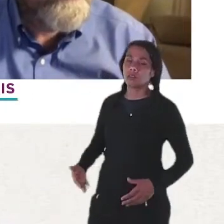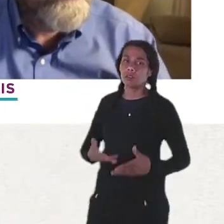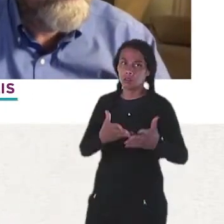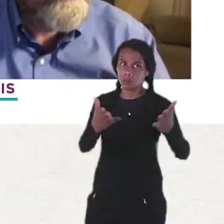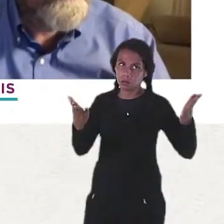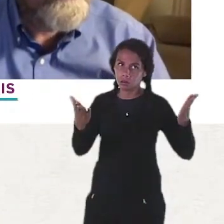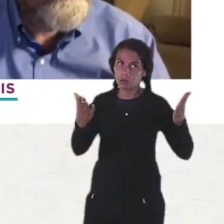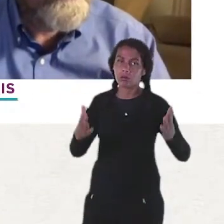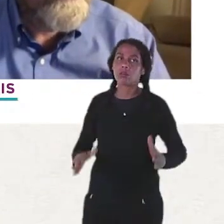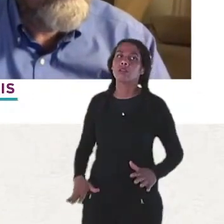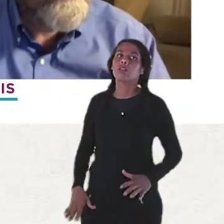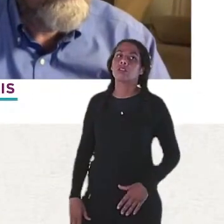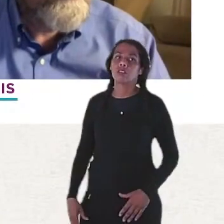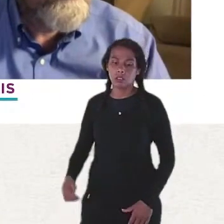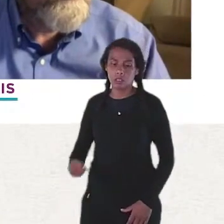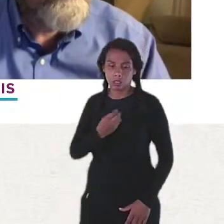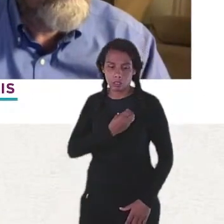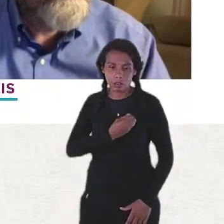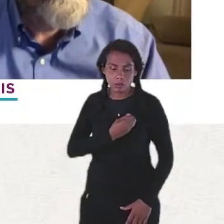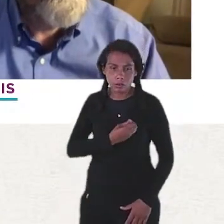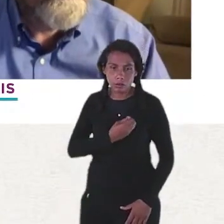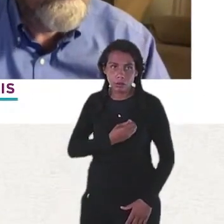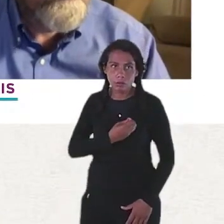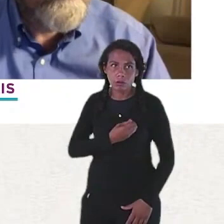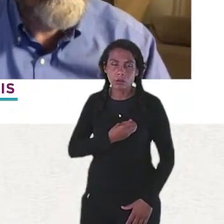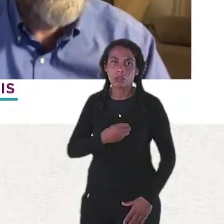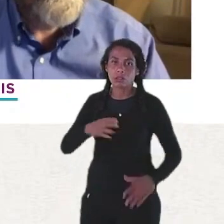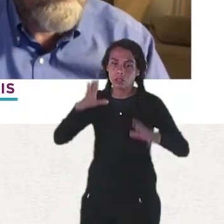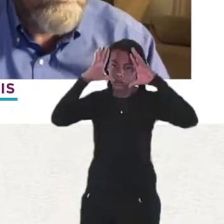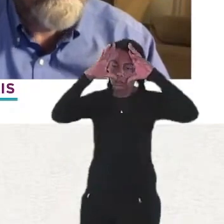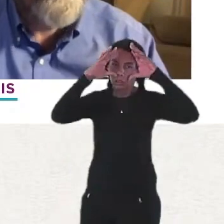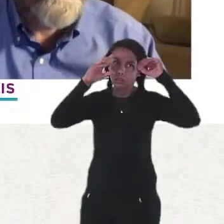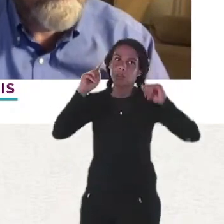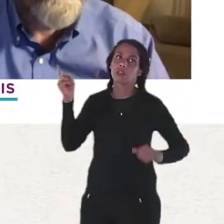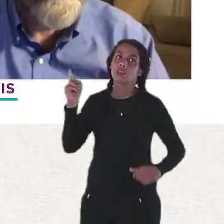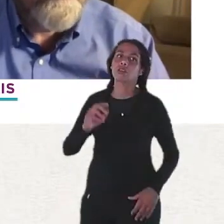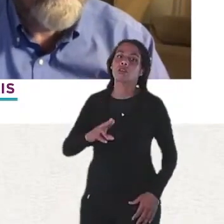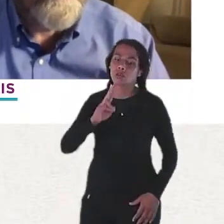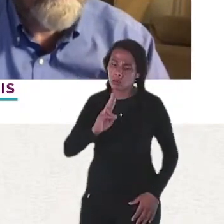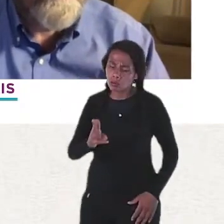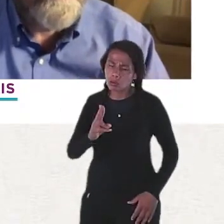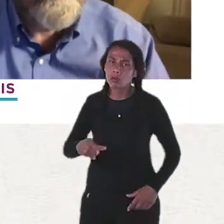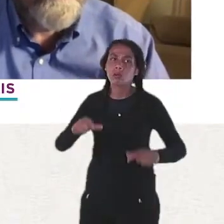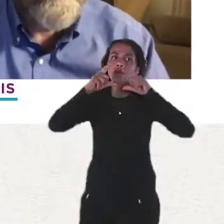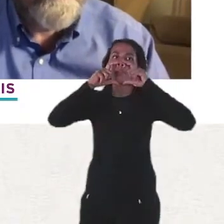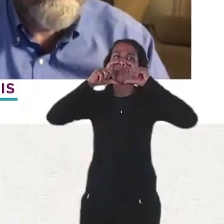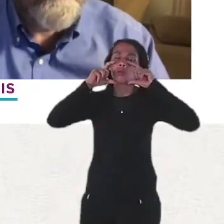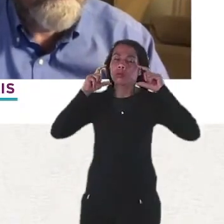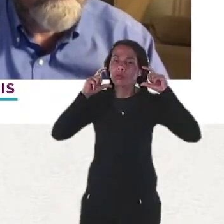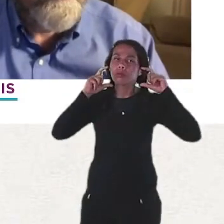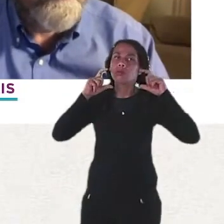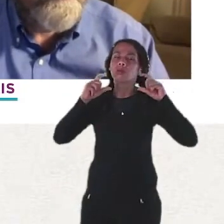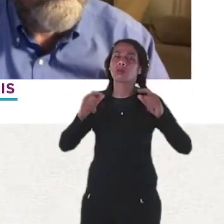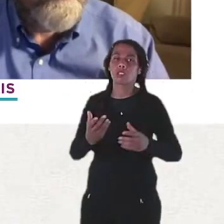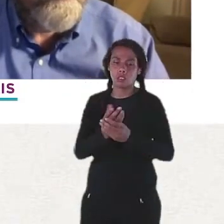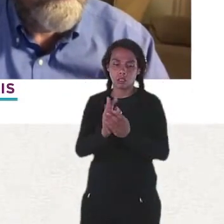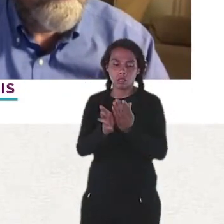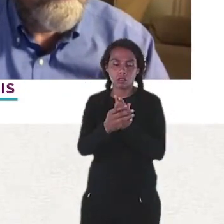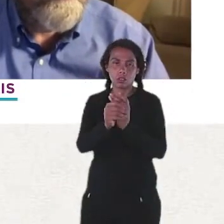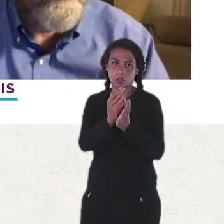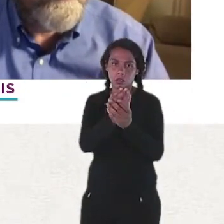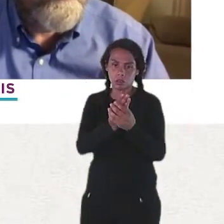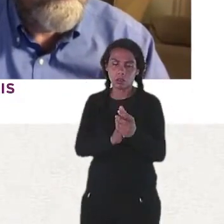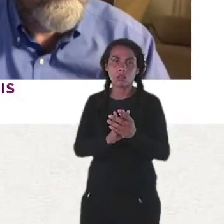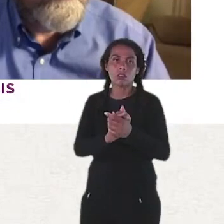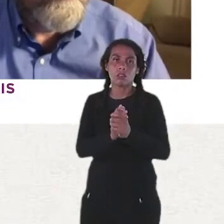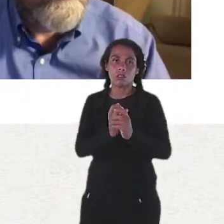mudar. Continuem seguros, usando máscara, fazendo seus cuidados para você e seus